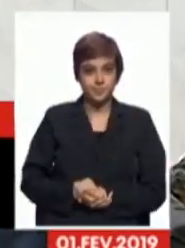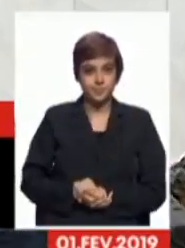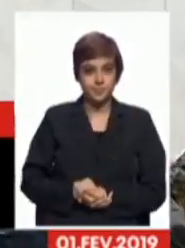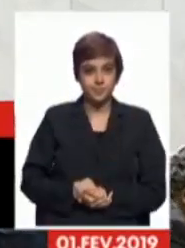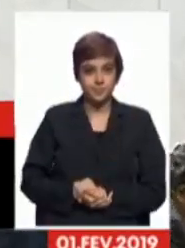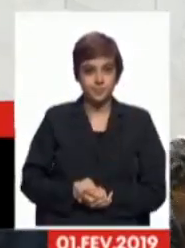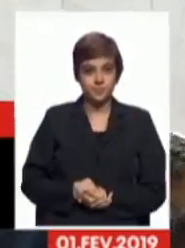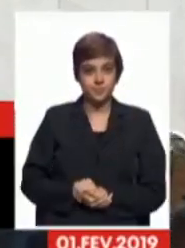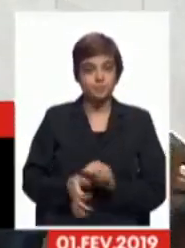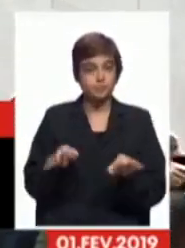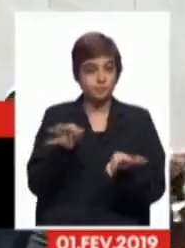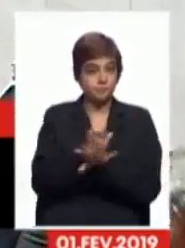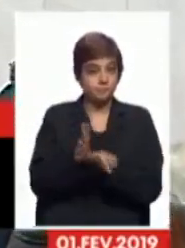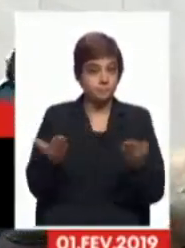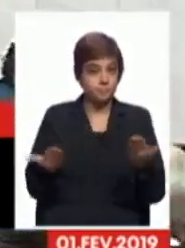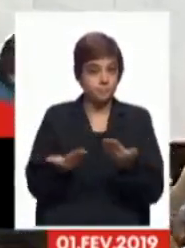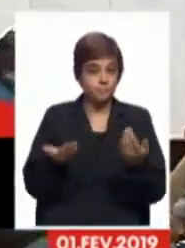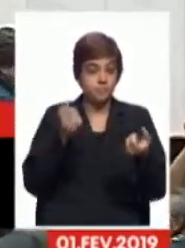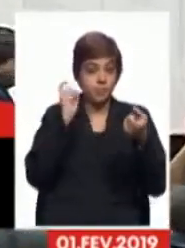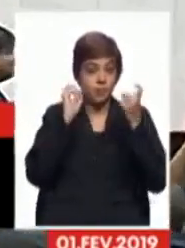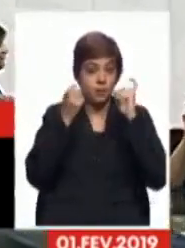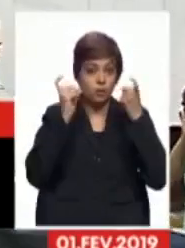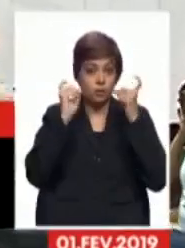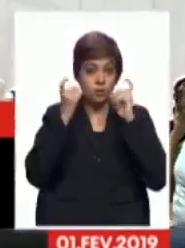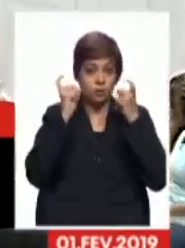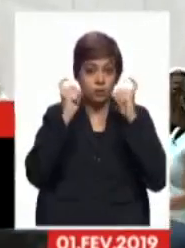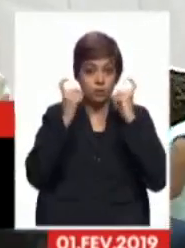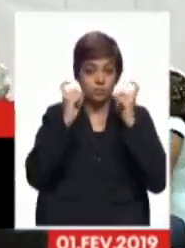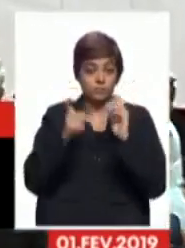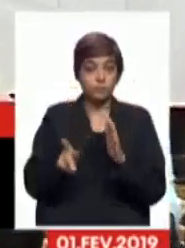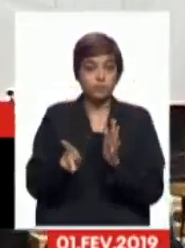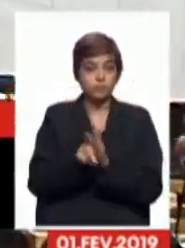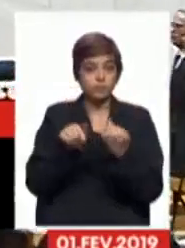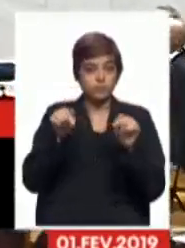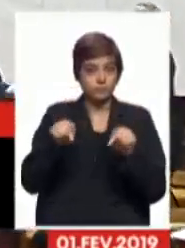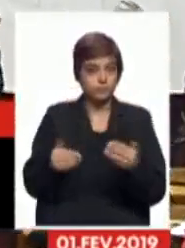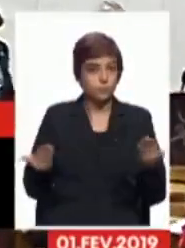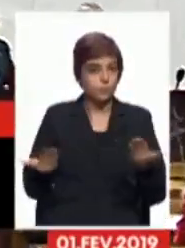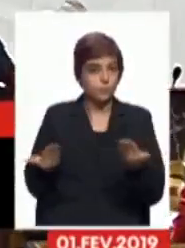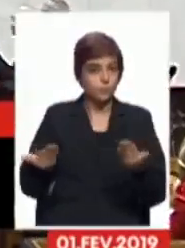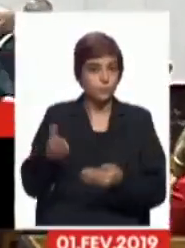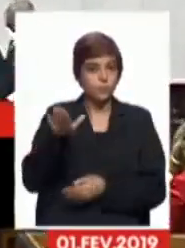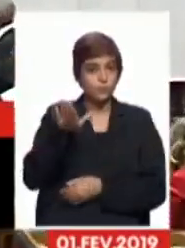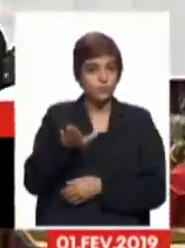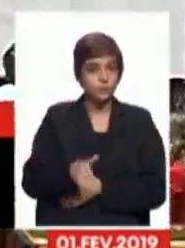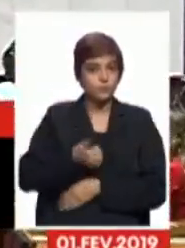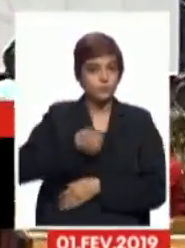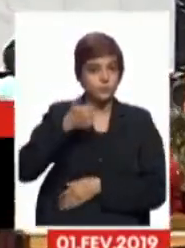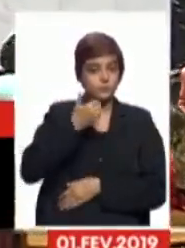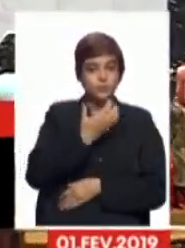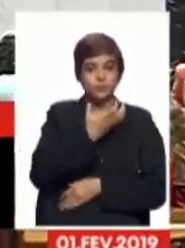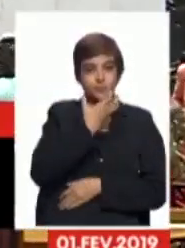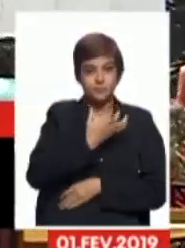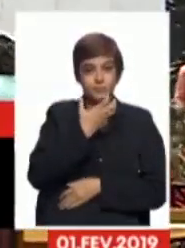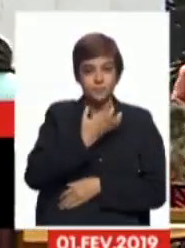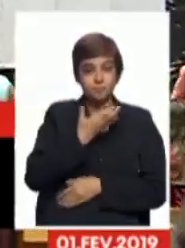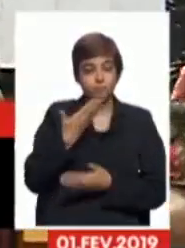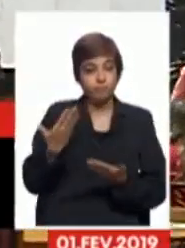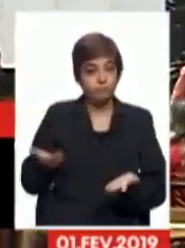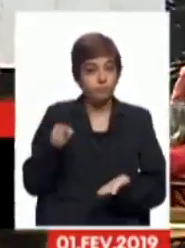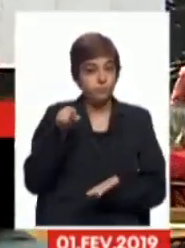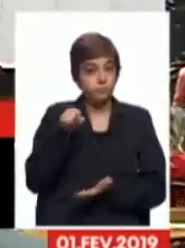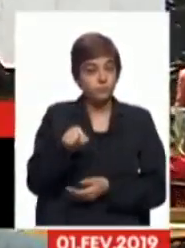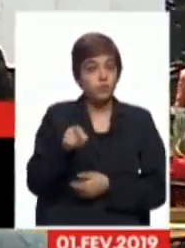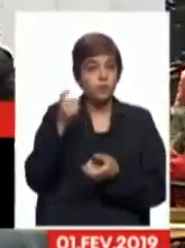Encerrada neste momento, então, a reunião preparatória desta tarde de sexta-feira, dia 1º de fevereiro, esta reunião que deu